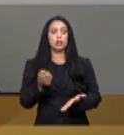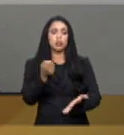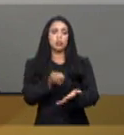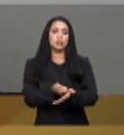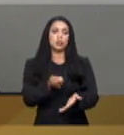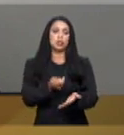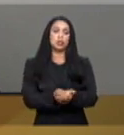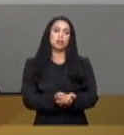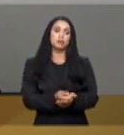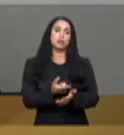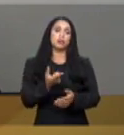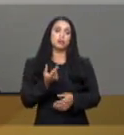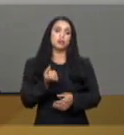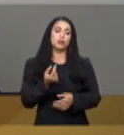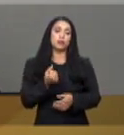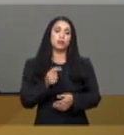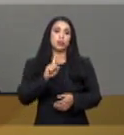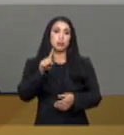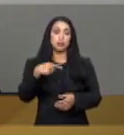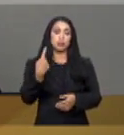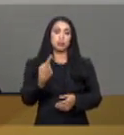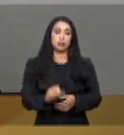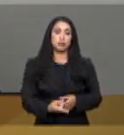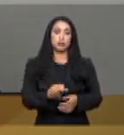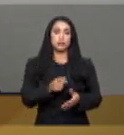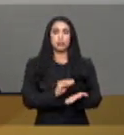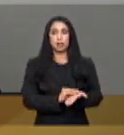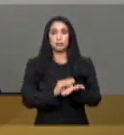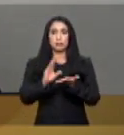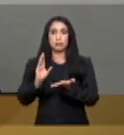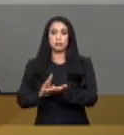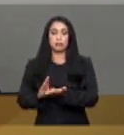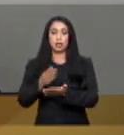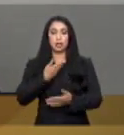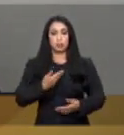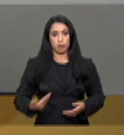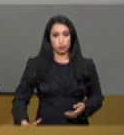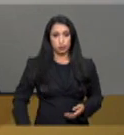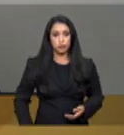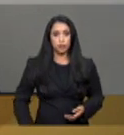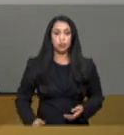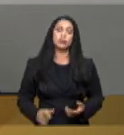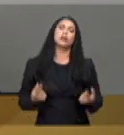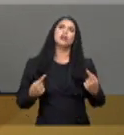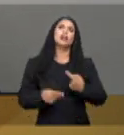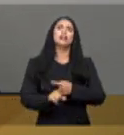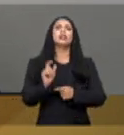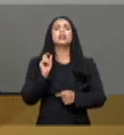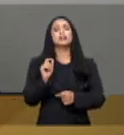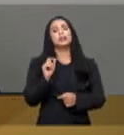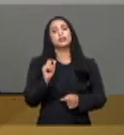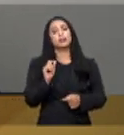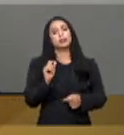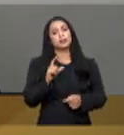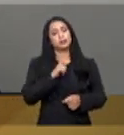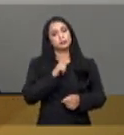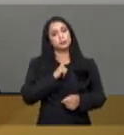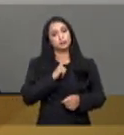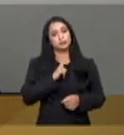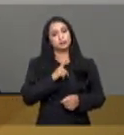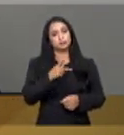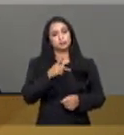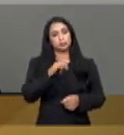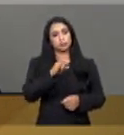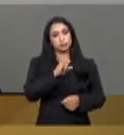receita o faturamento que ele haverá de repassar à fazenda pública. Questiona que o que deveria ser decotado do PIS e da